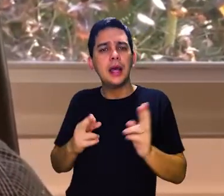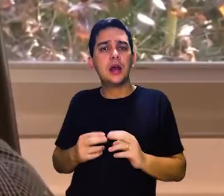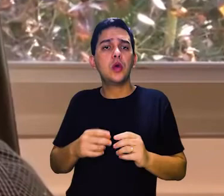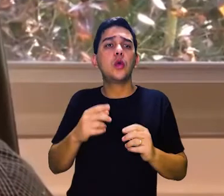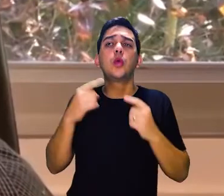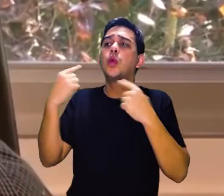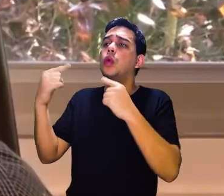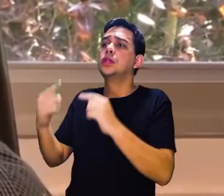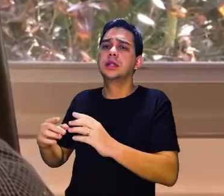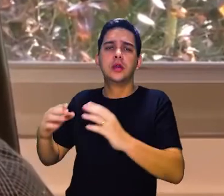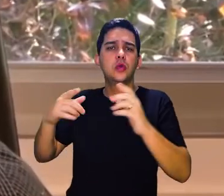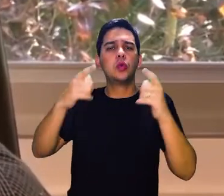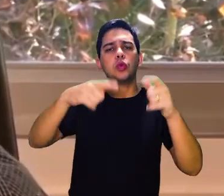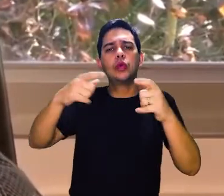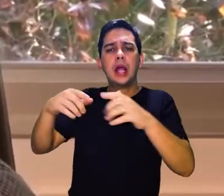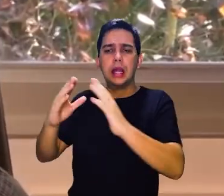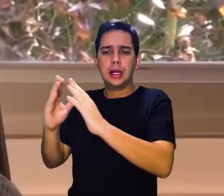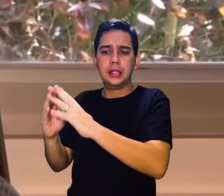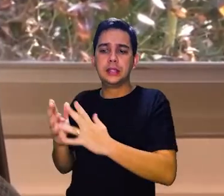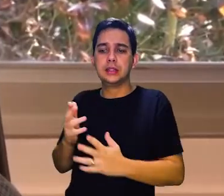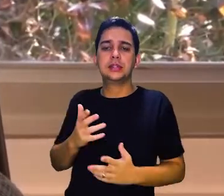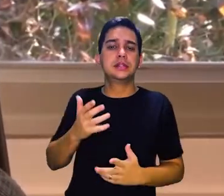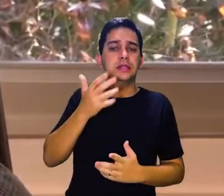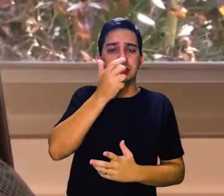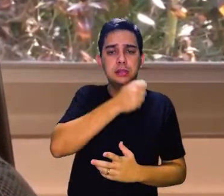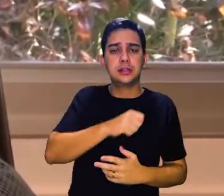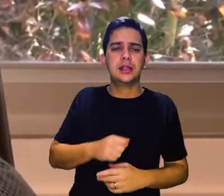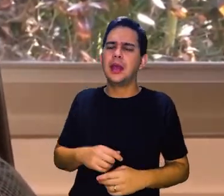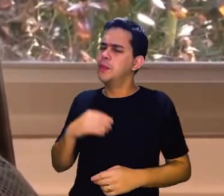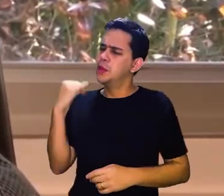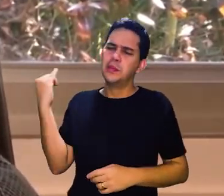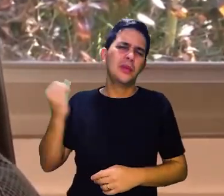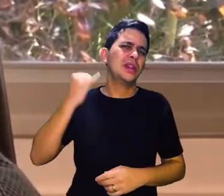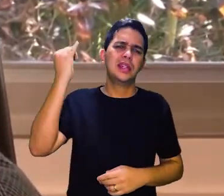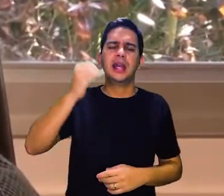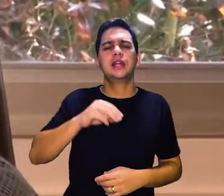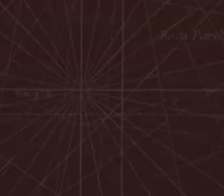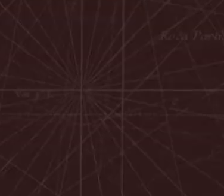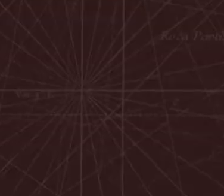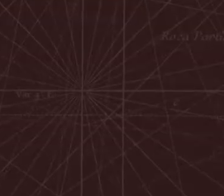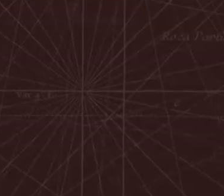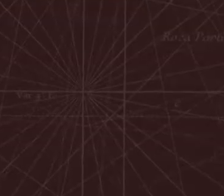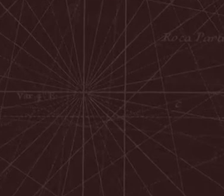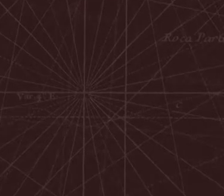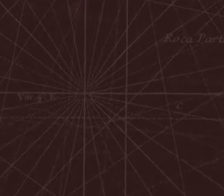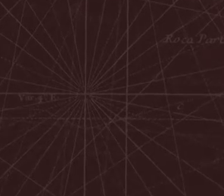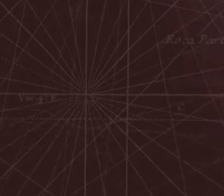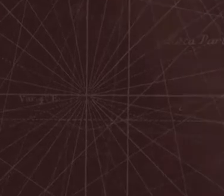muito importante para o Ministério Público, para que a gente viva numa cidade melhor.